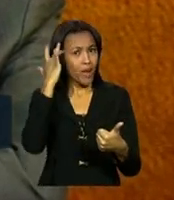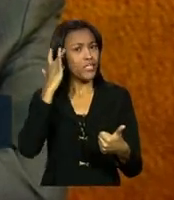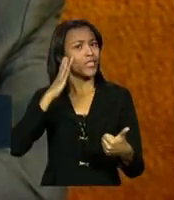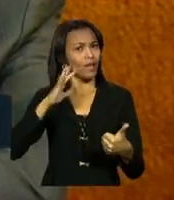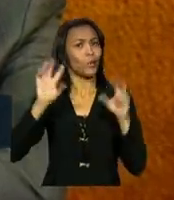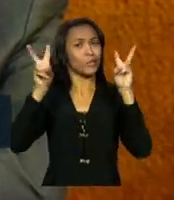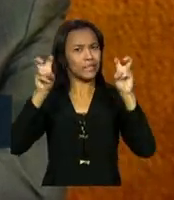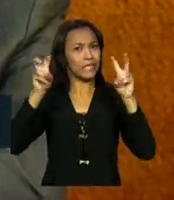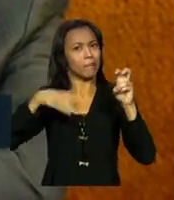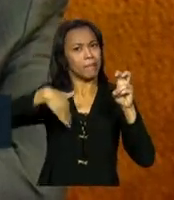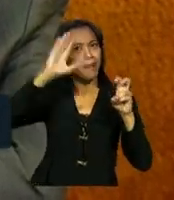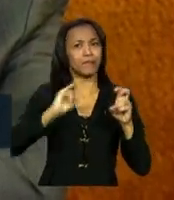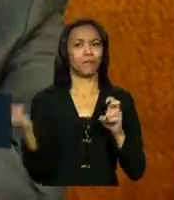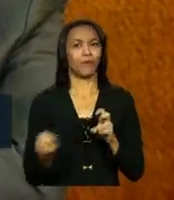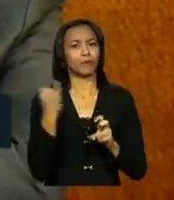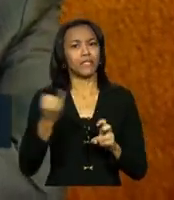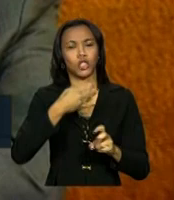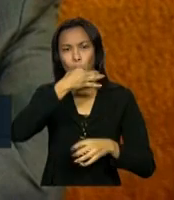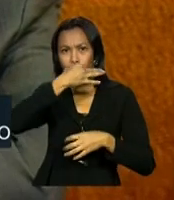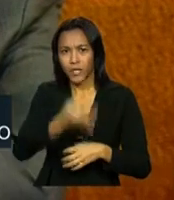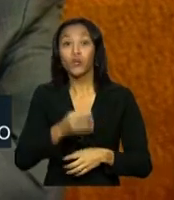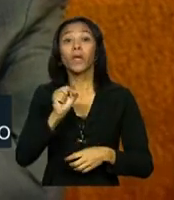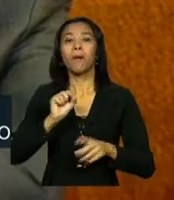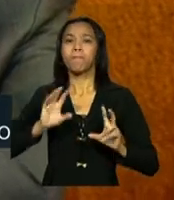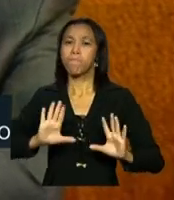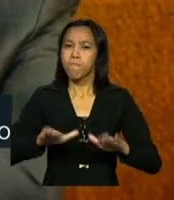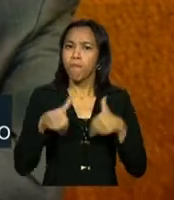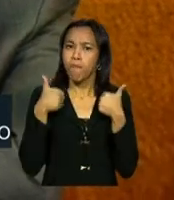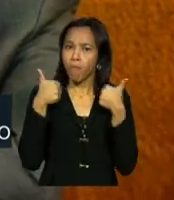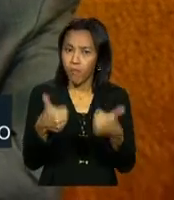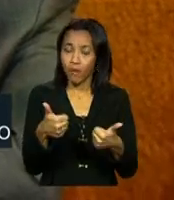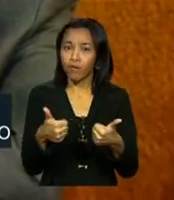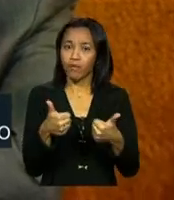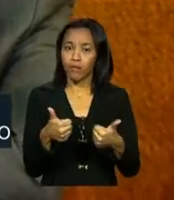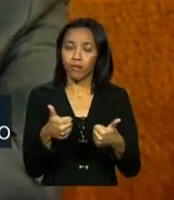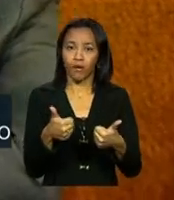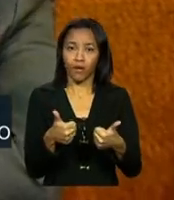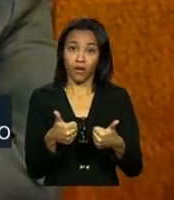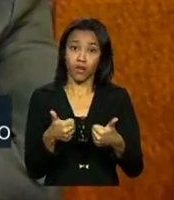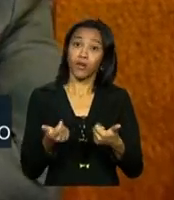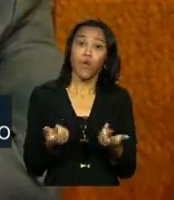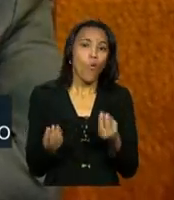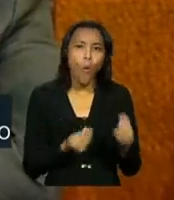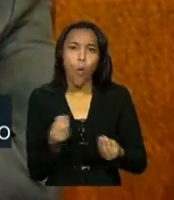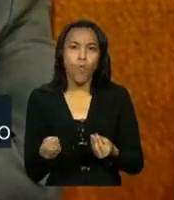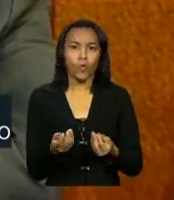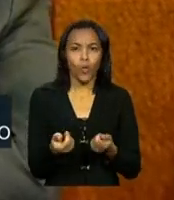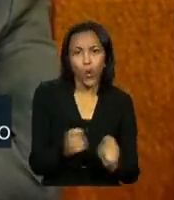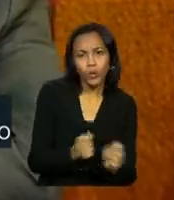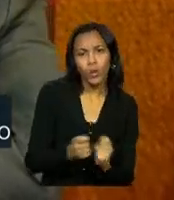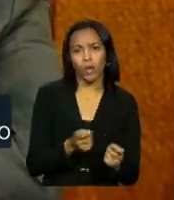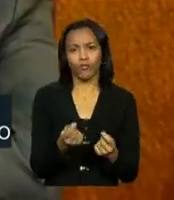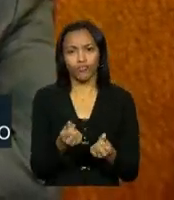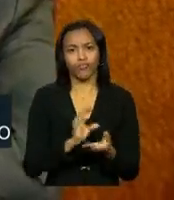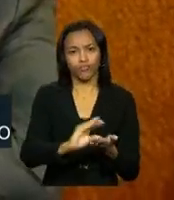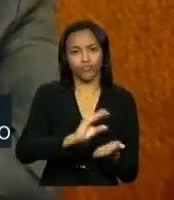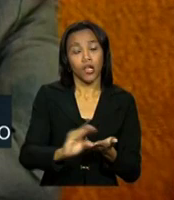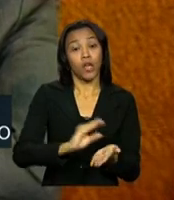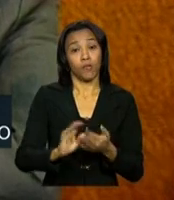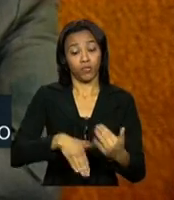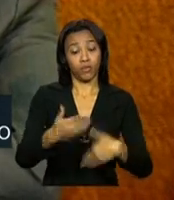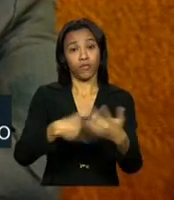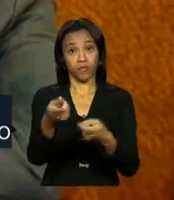mais críticos mais importantes melhorar a alocação dos eh recursos no desenvolvimento econômico